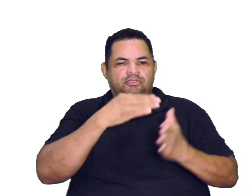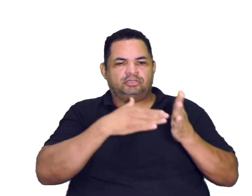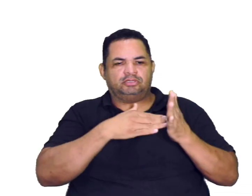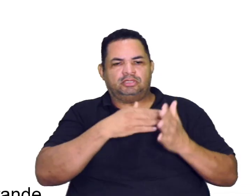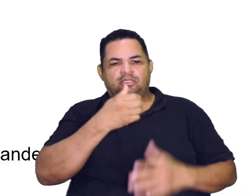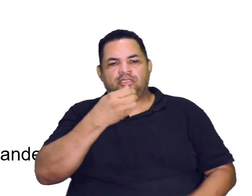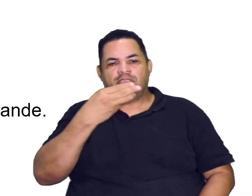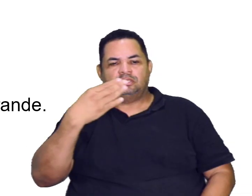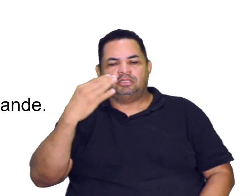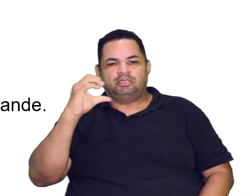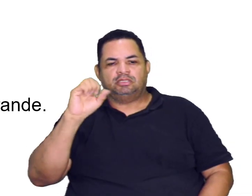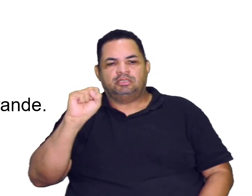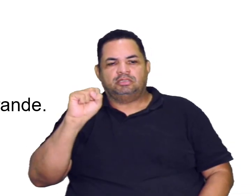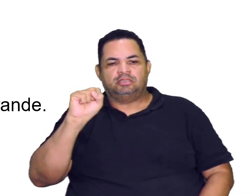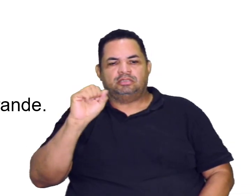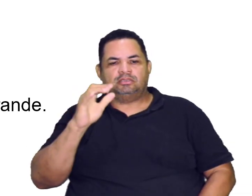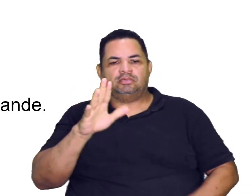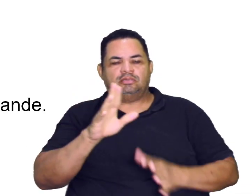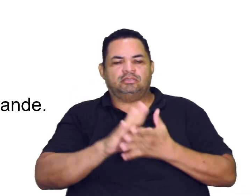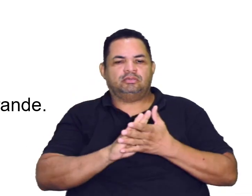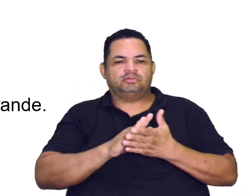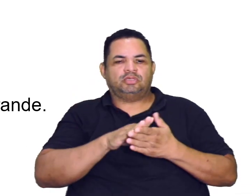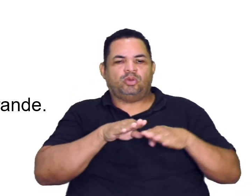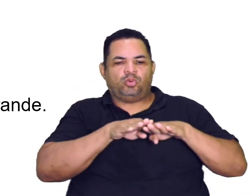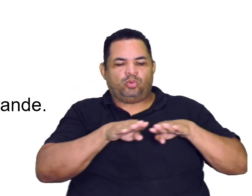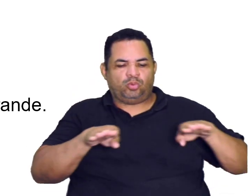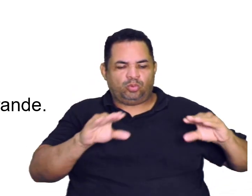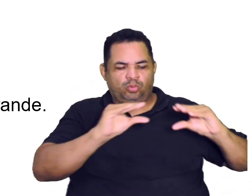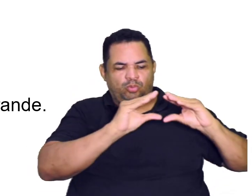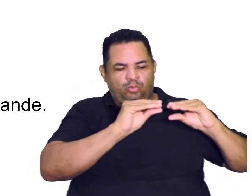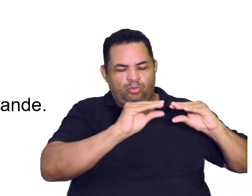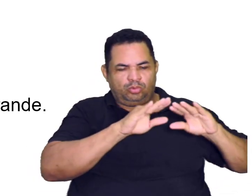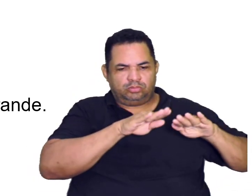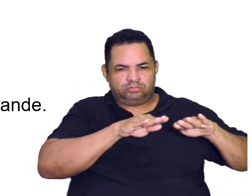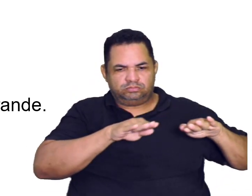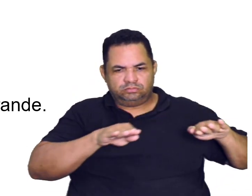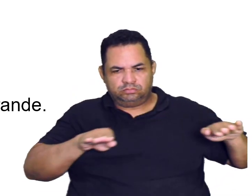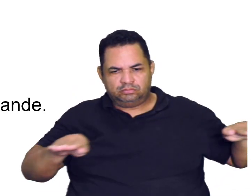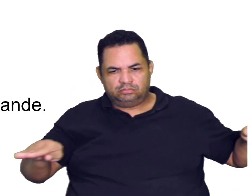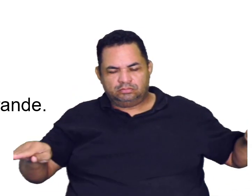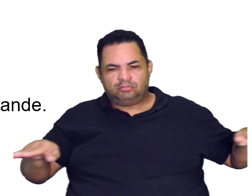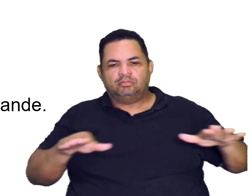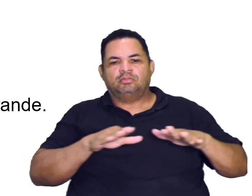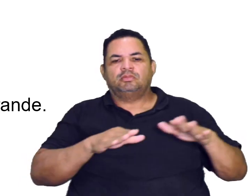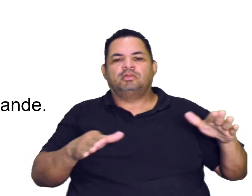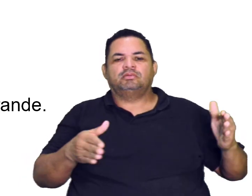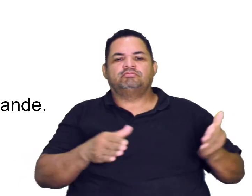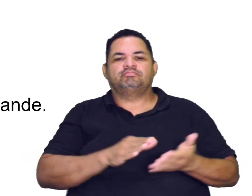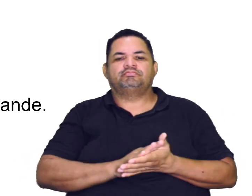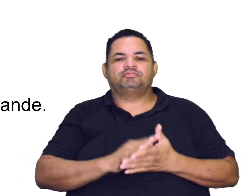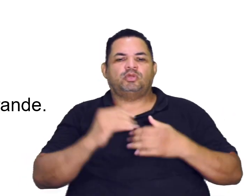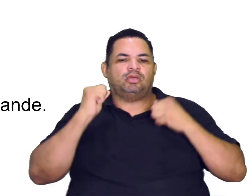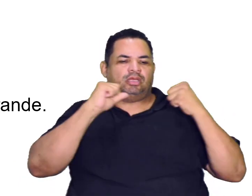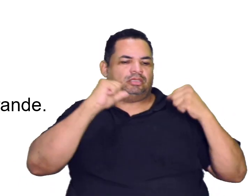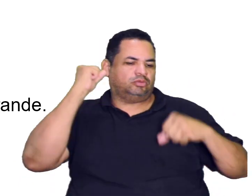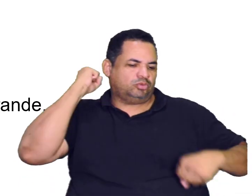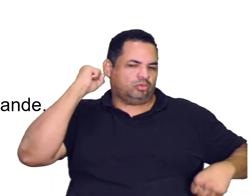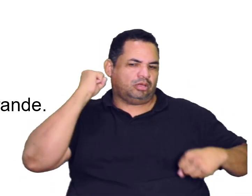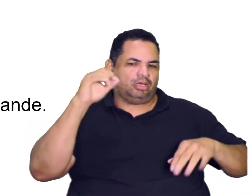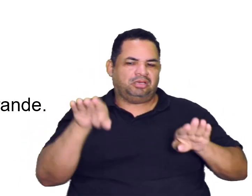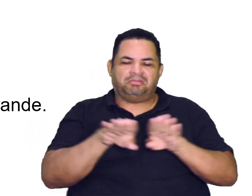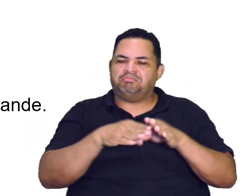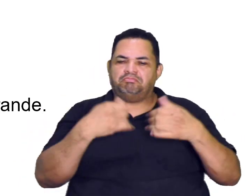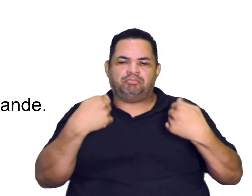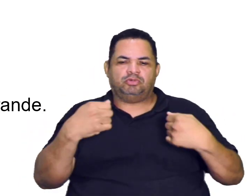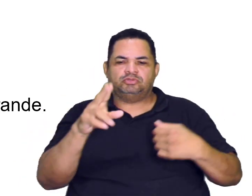30 segundos aí desses exercícios. Podem utilizar um colchonete, uma toalha, tá? O que vocês tiverem aí